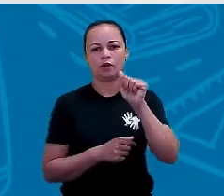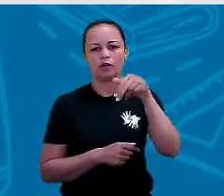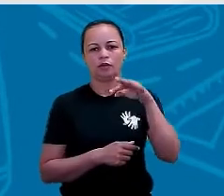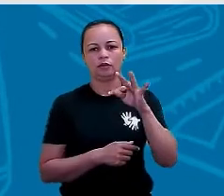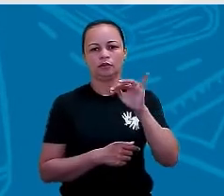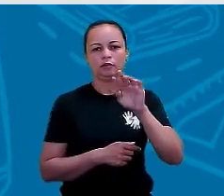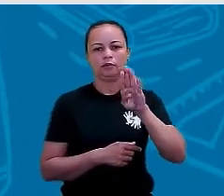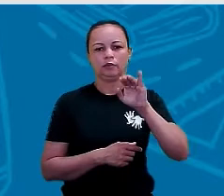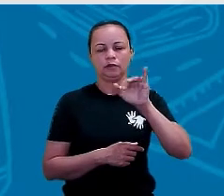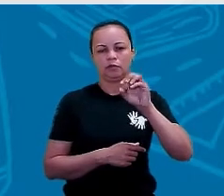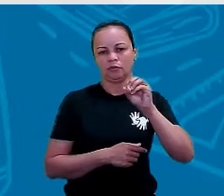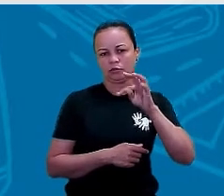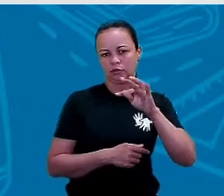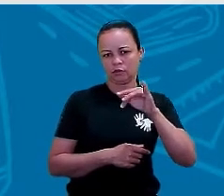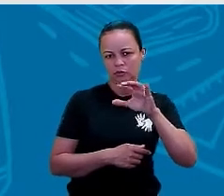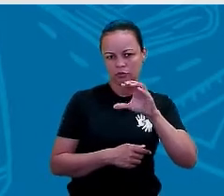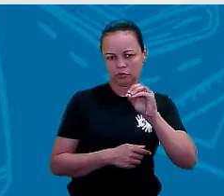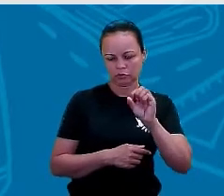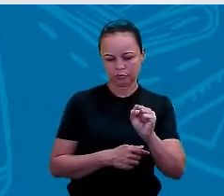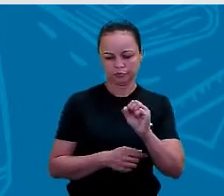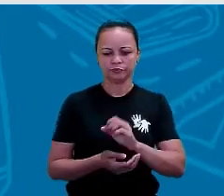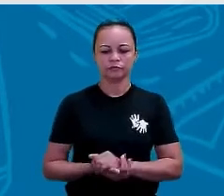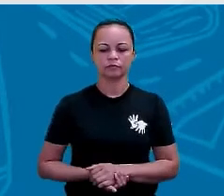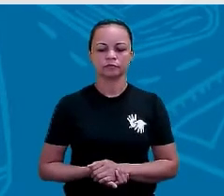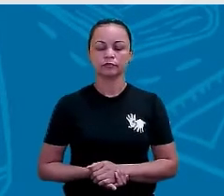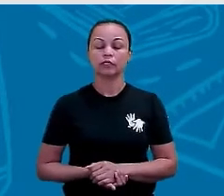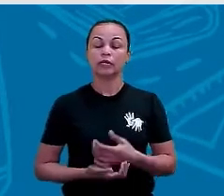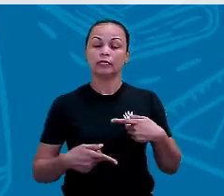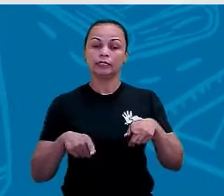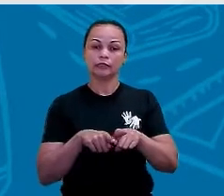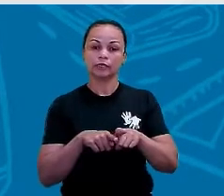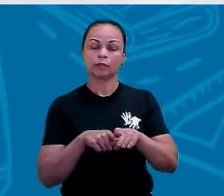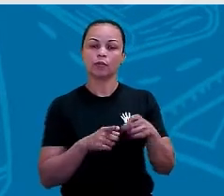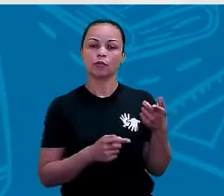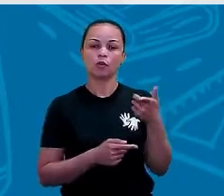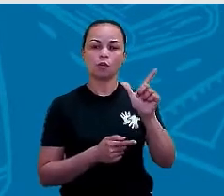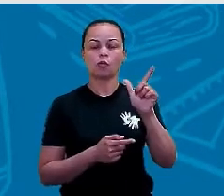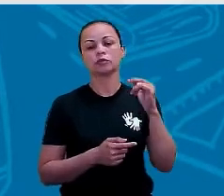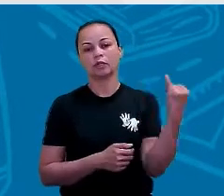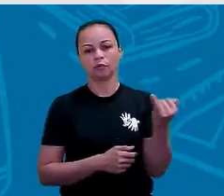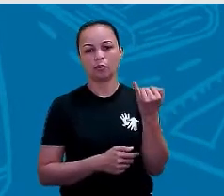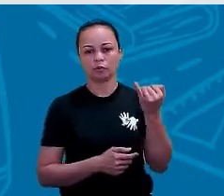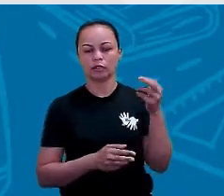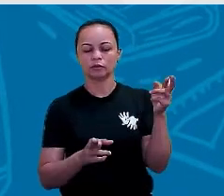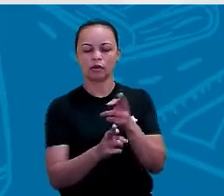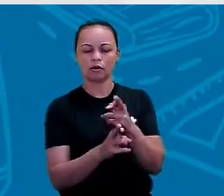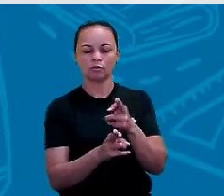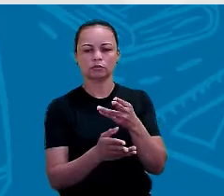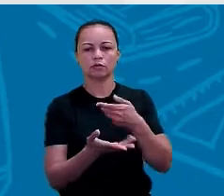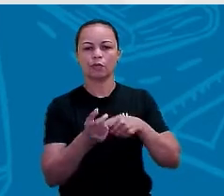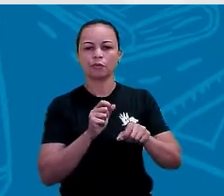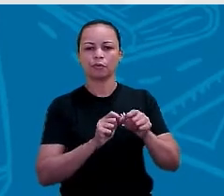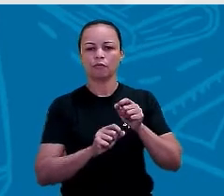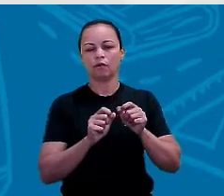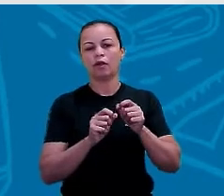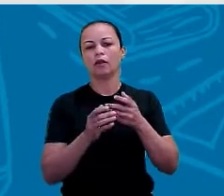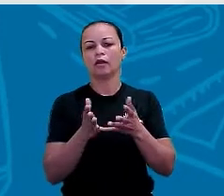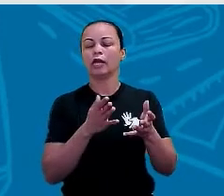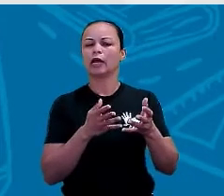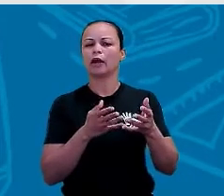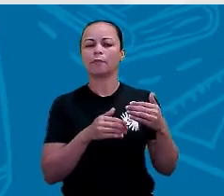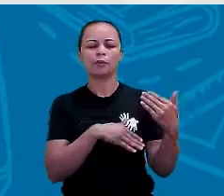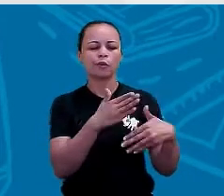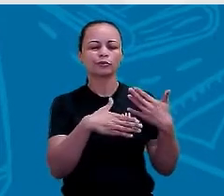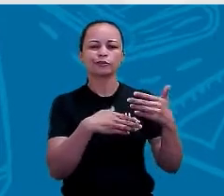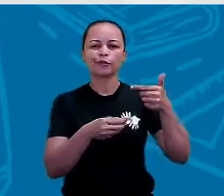antibióticos. E outra questão também muito importante relacionada a esses micro-organismos é quando a gente trata de produção de